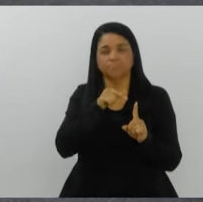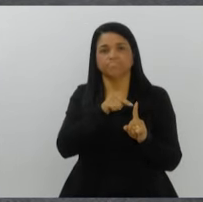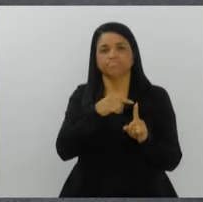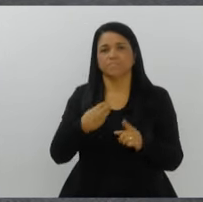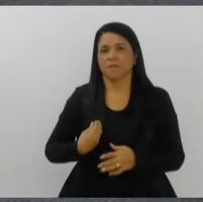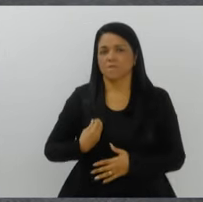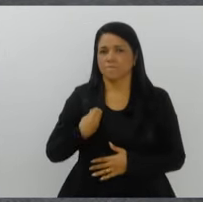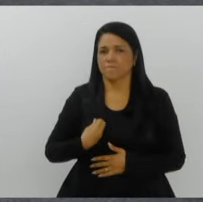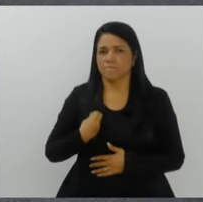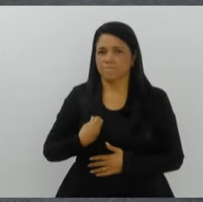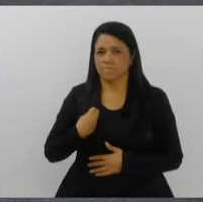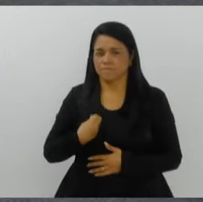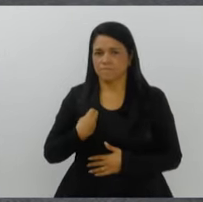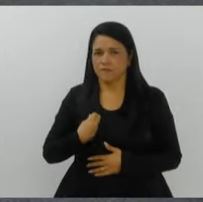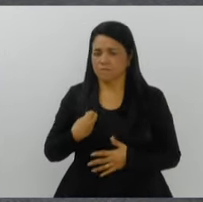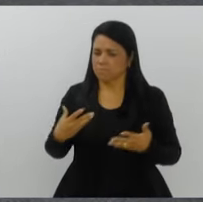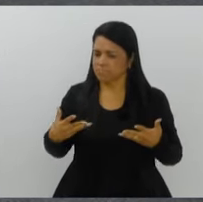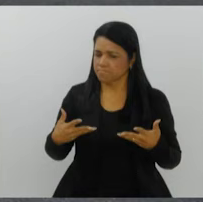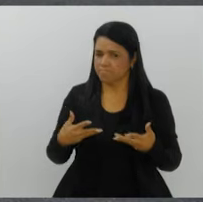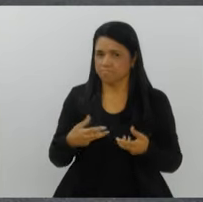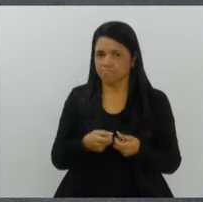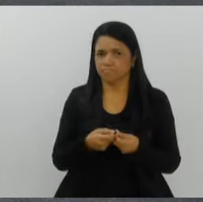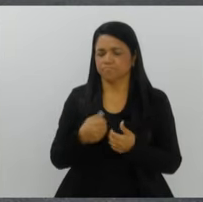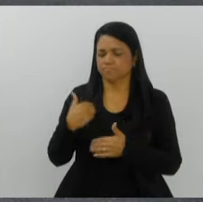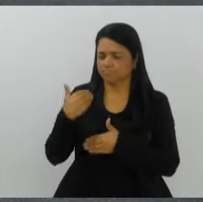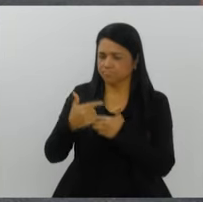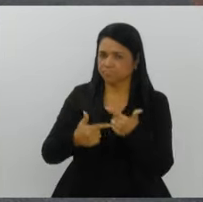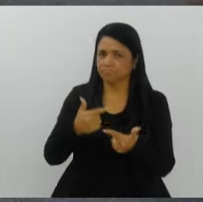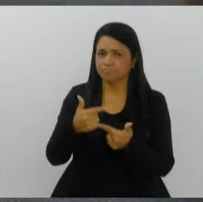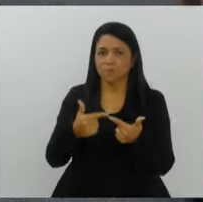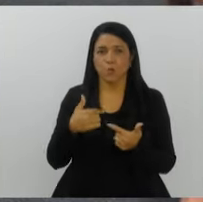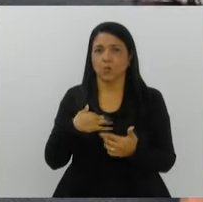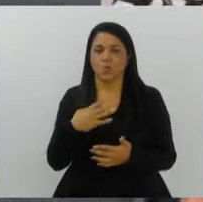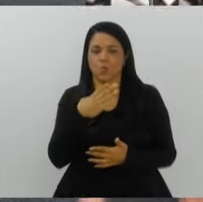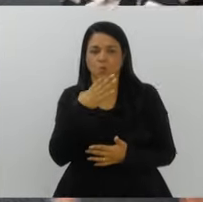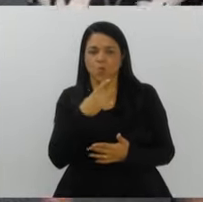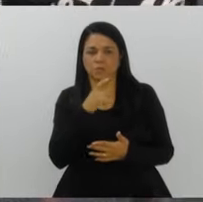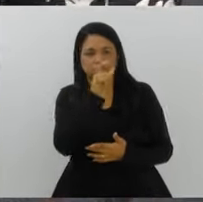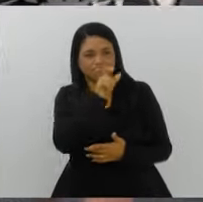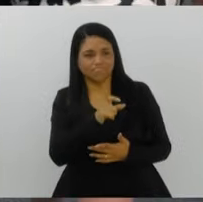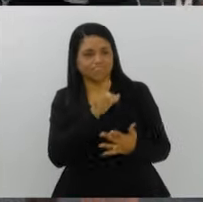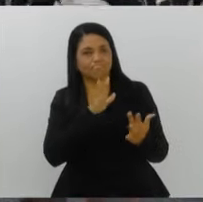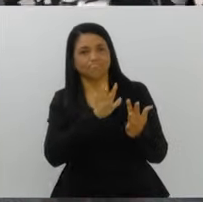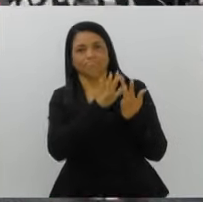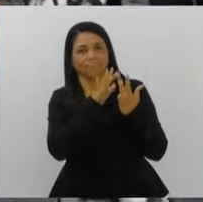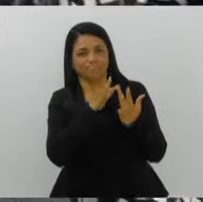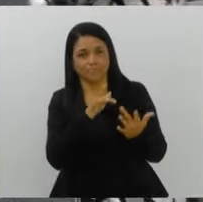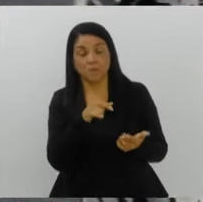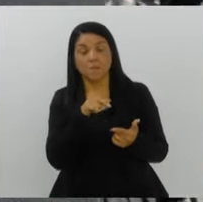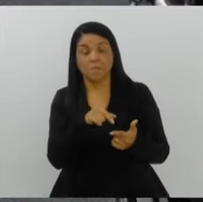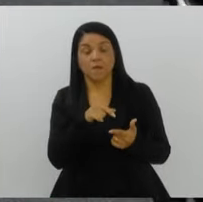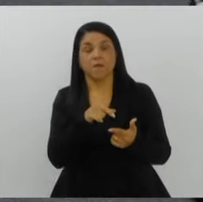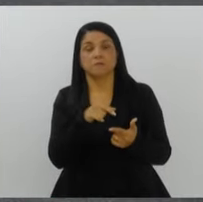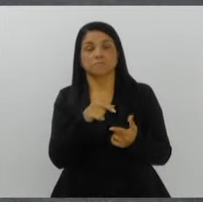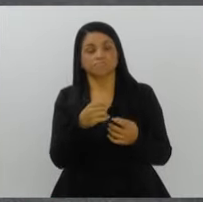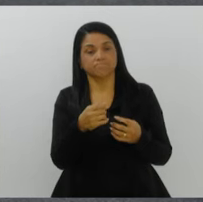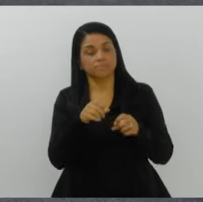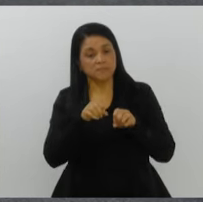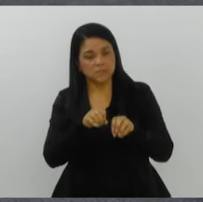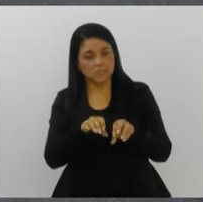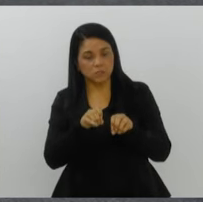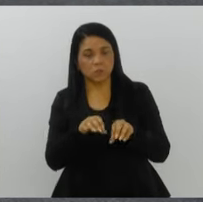vida lindíssima, que eu não tive a oportunidade de conhecê-la pessoalmente, mas como ensinou-me meu